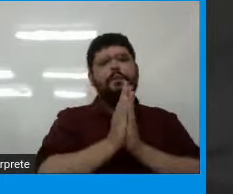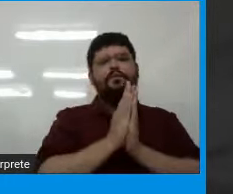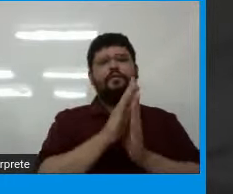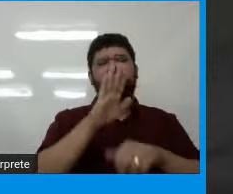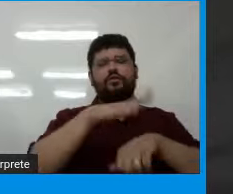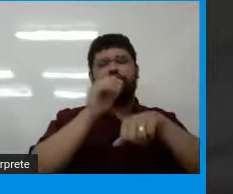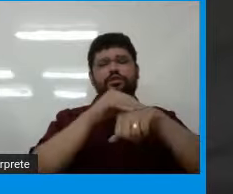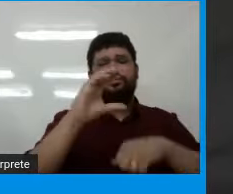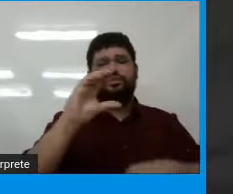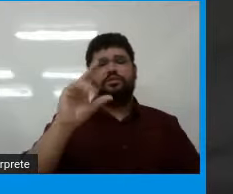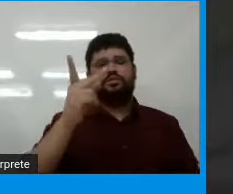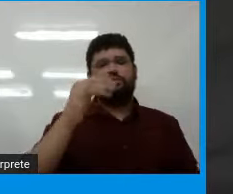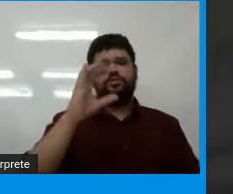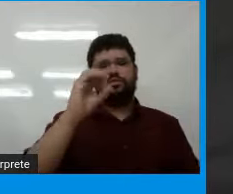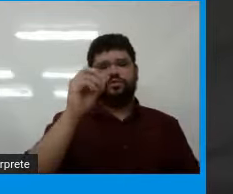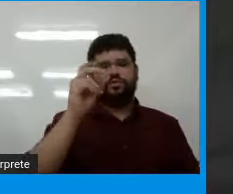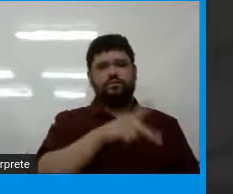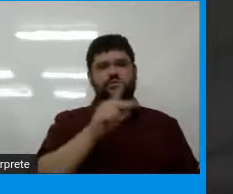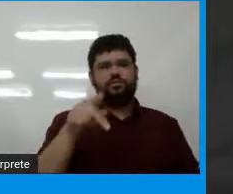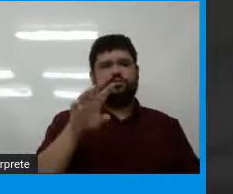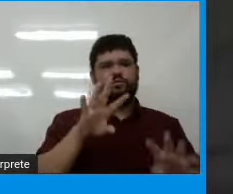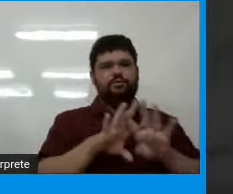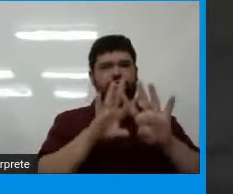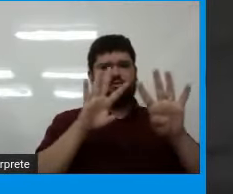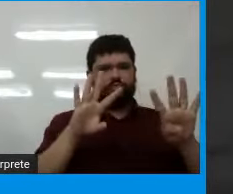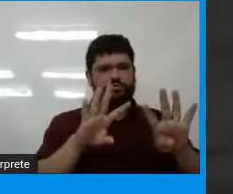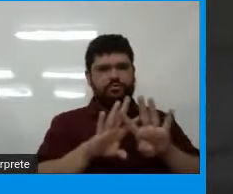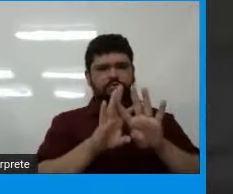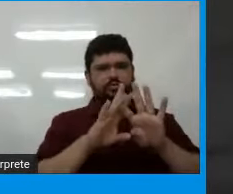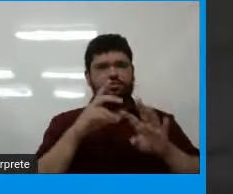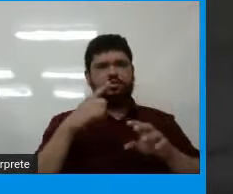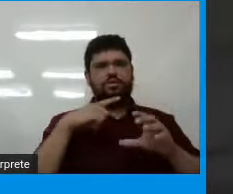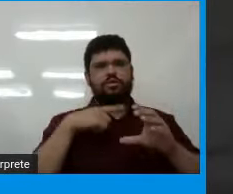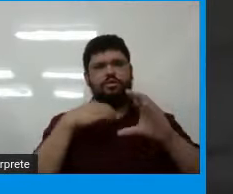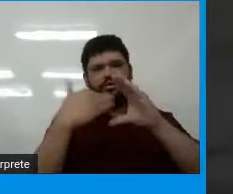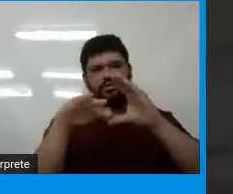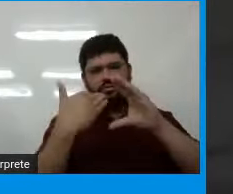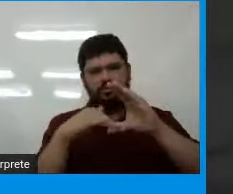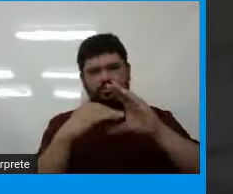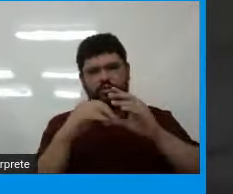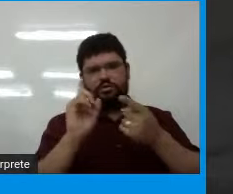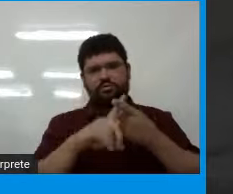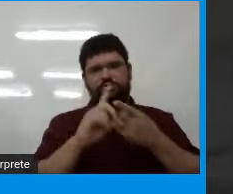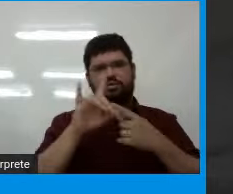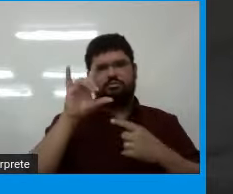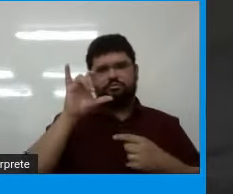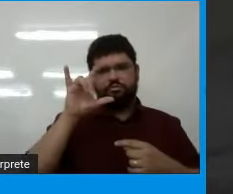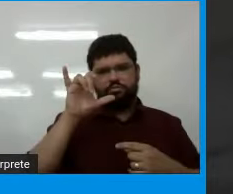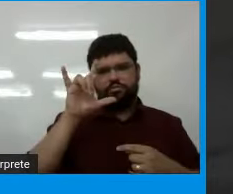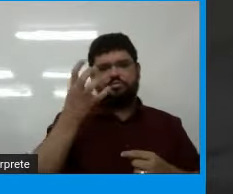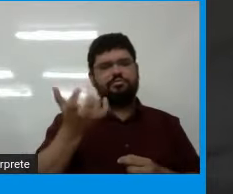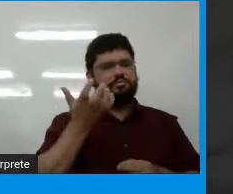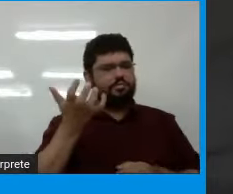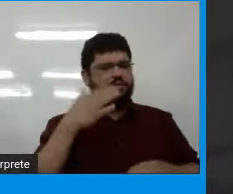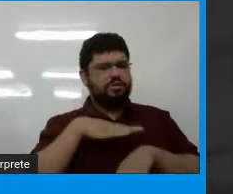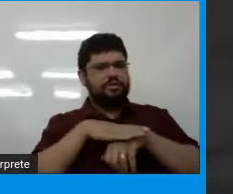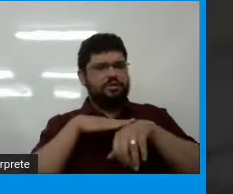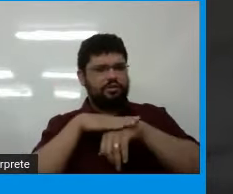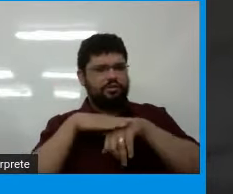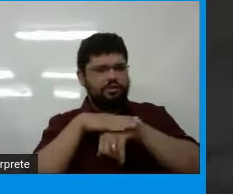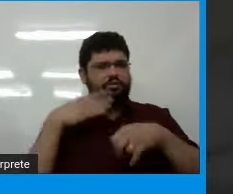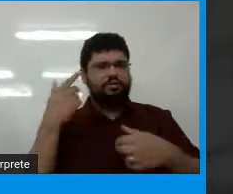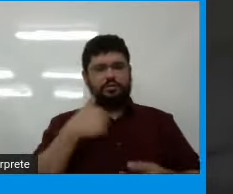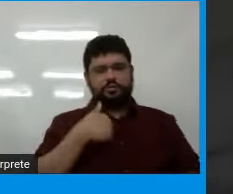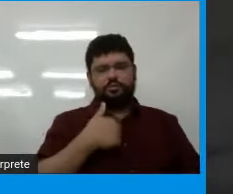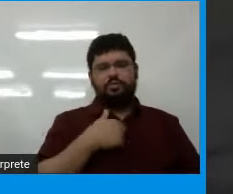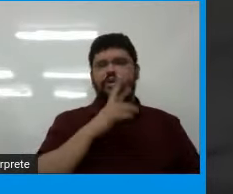né? Sou professor da UERN, aí tem o meu e-mail de contato e também o meu Instagram, para quem quiser trocar uma mensagem rápida comigo, eu